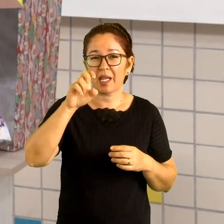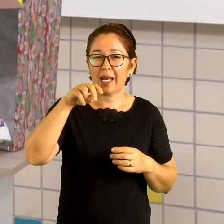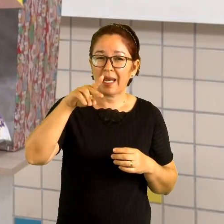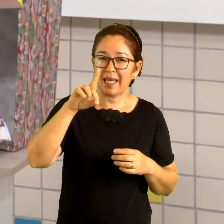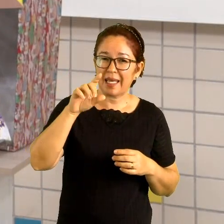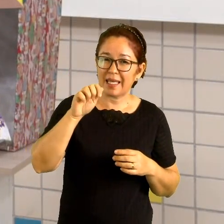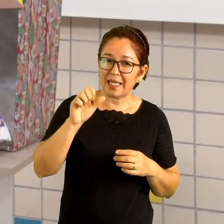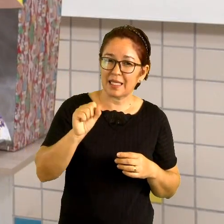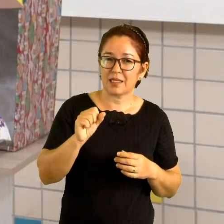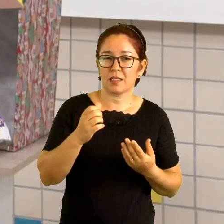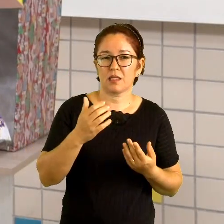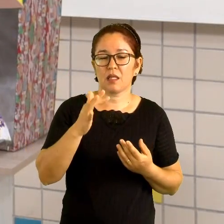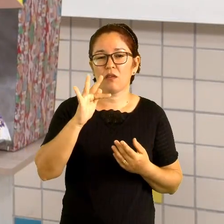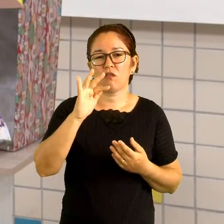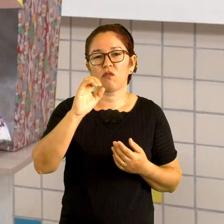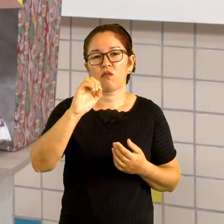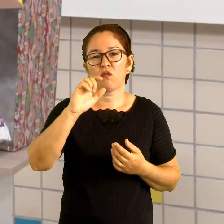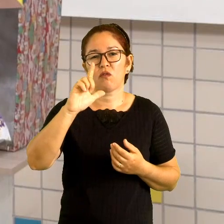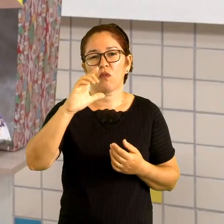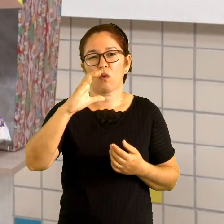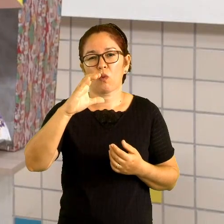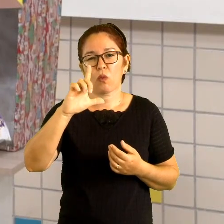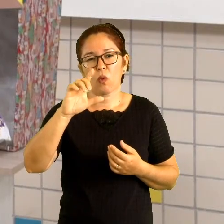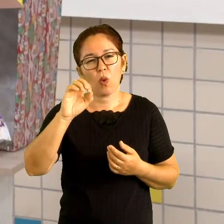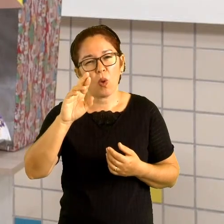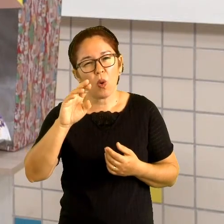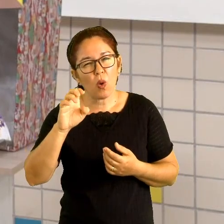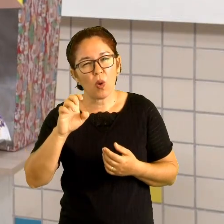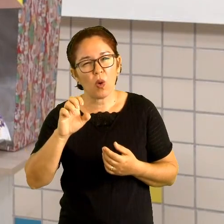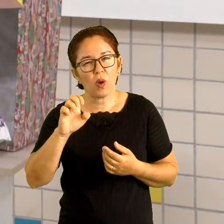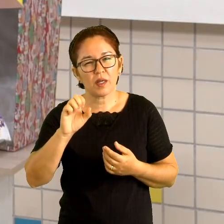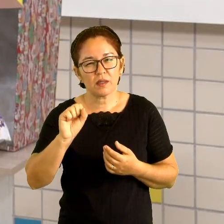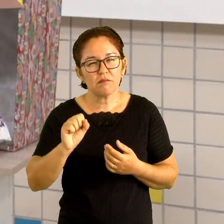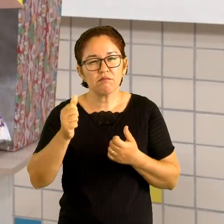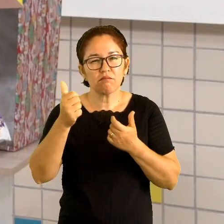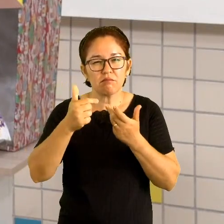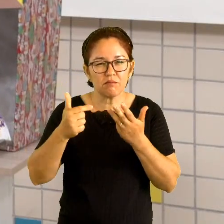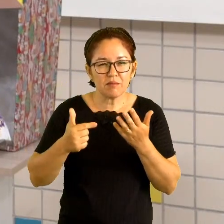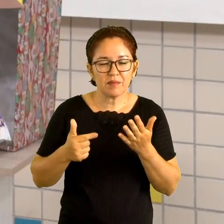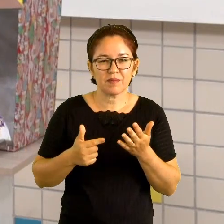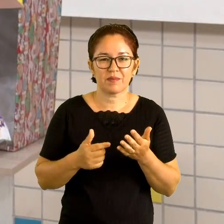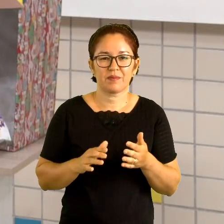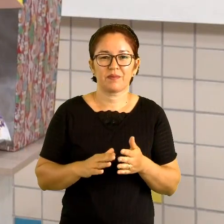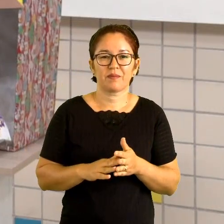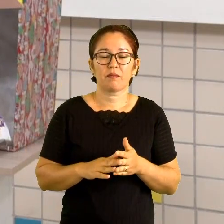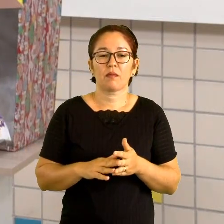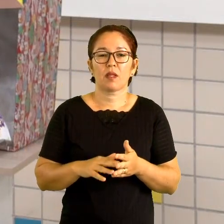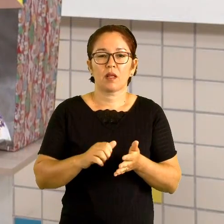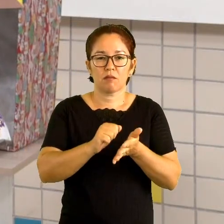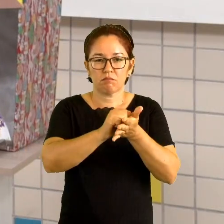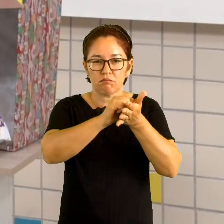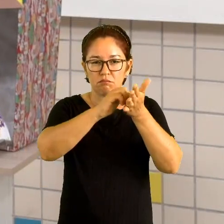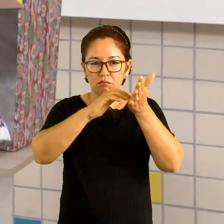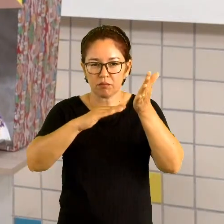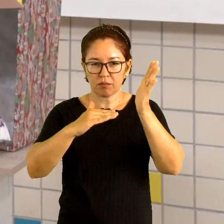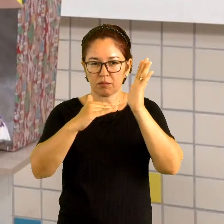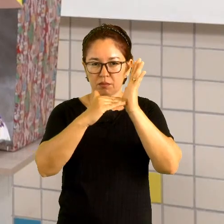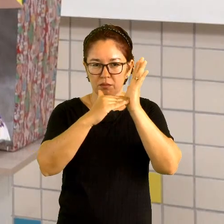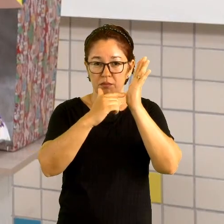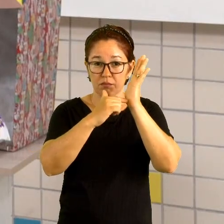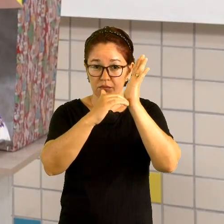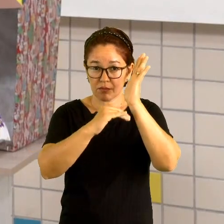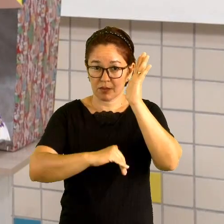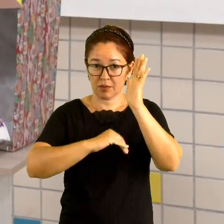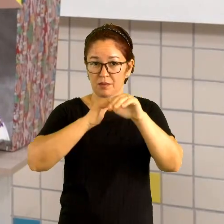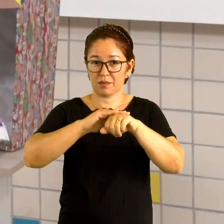alguns contos. Deixei um conto para vocês terminar a história e fechamos aqui com a nossa casa sonolenta. É